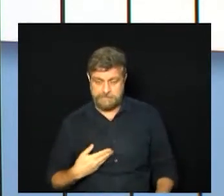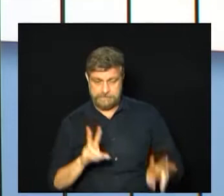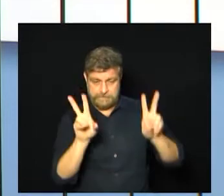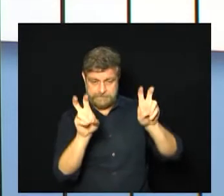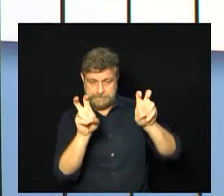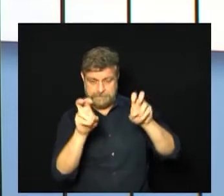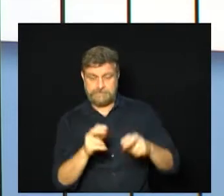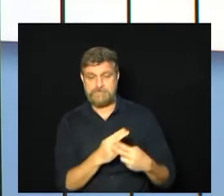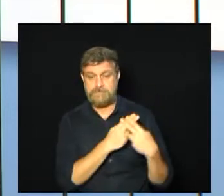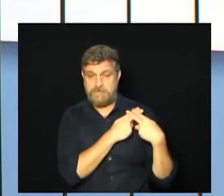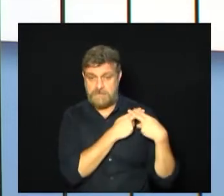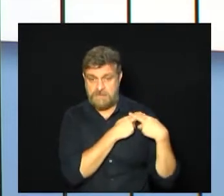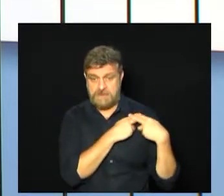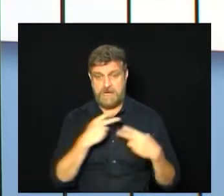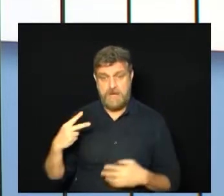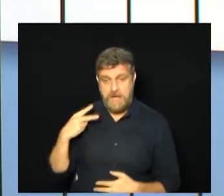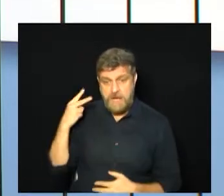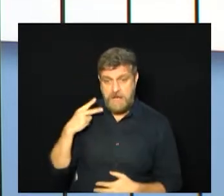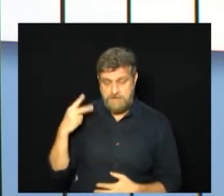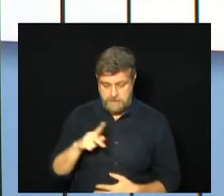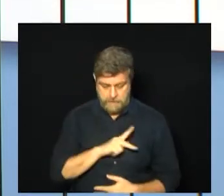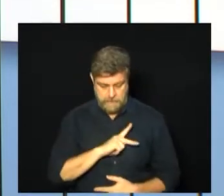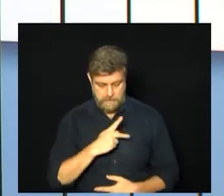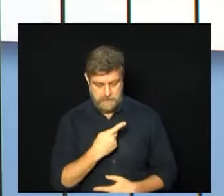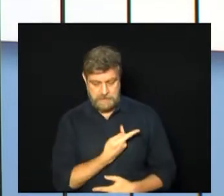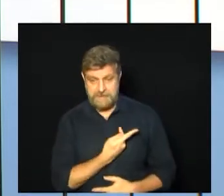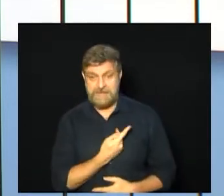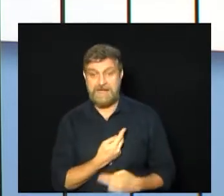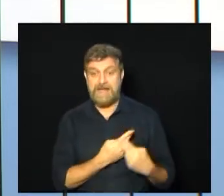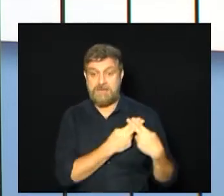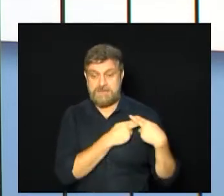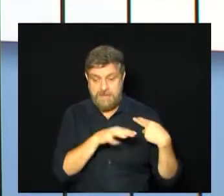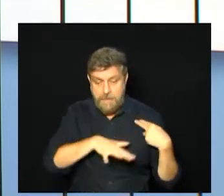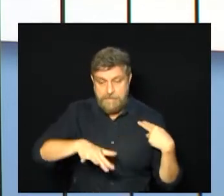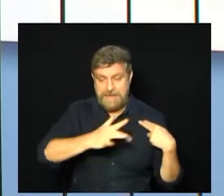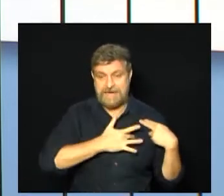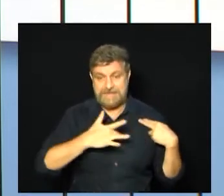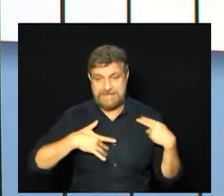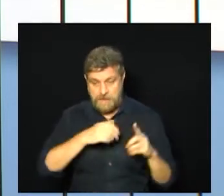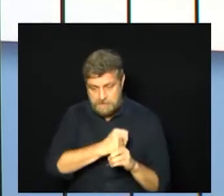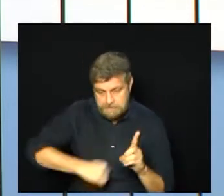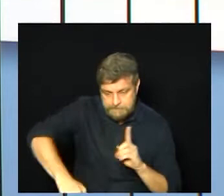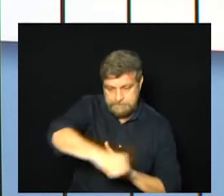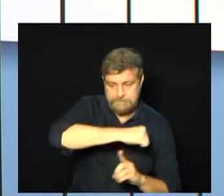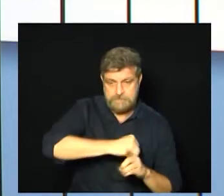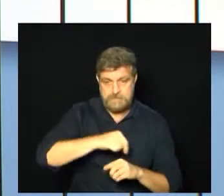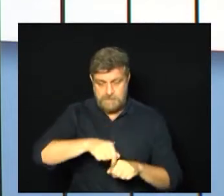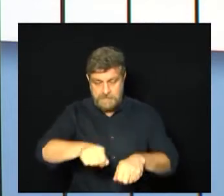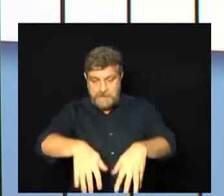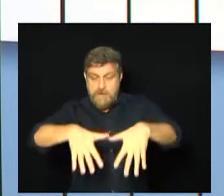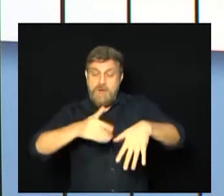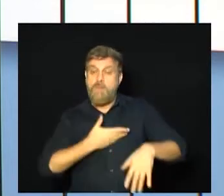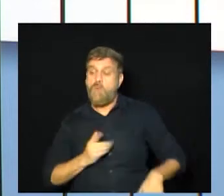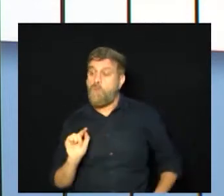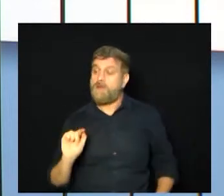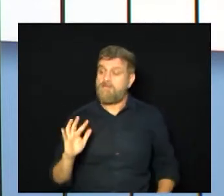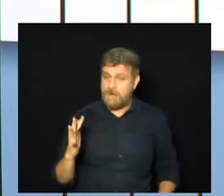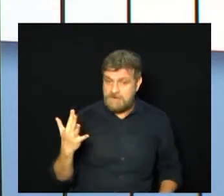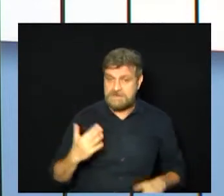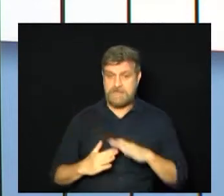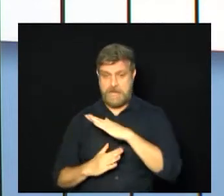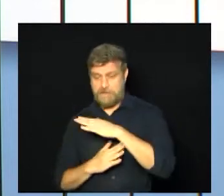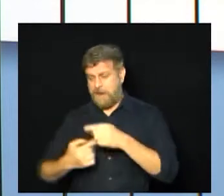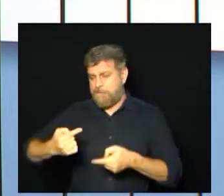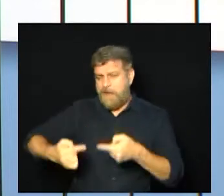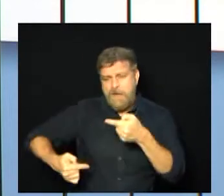ser presidida pelo vereador Paulo Haddad, da Comissão de Política Social e Saúde. Nessa audiência pública, a Câmara vai